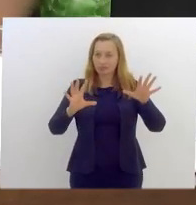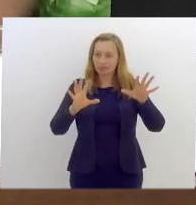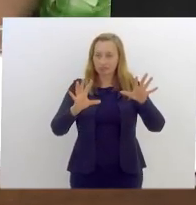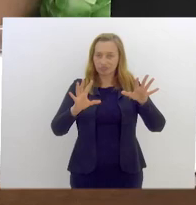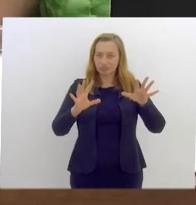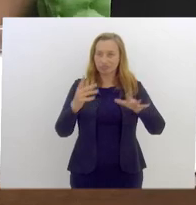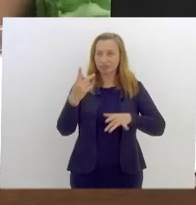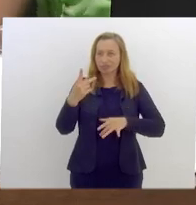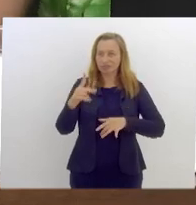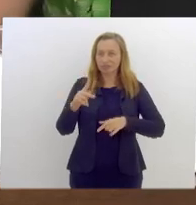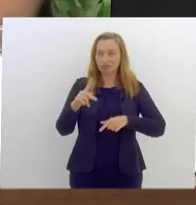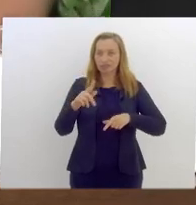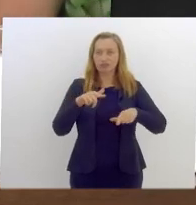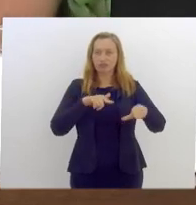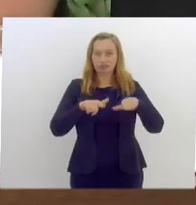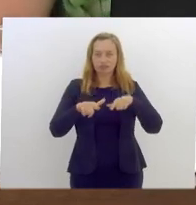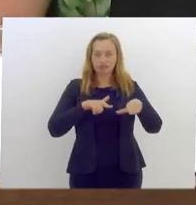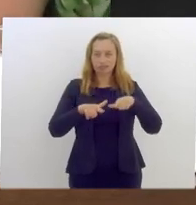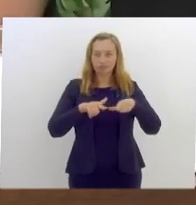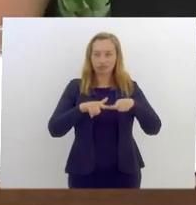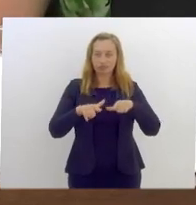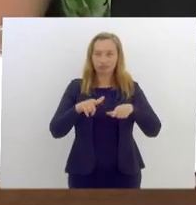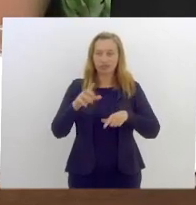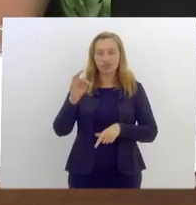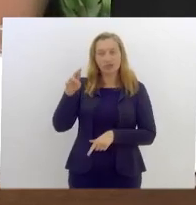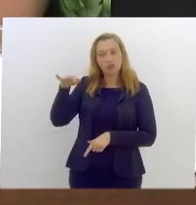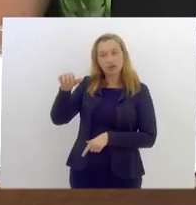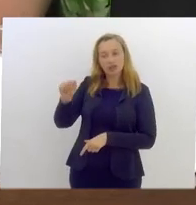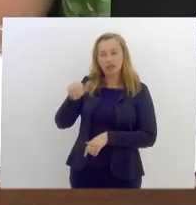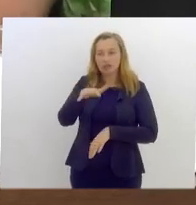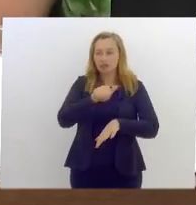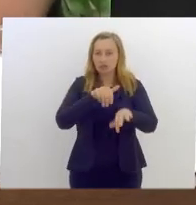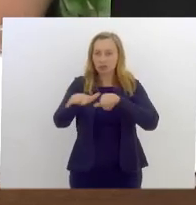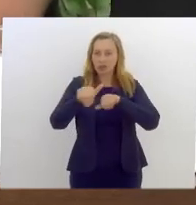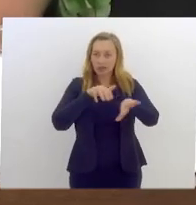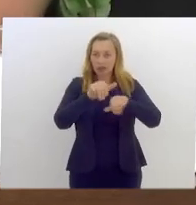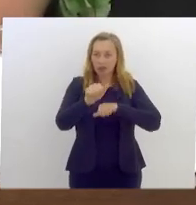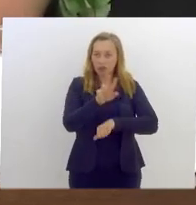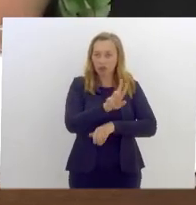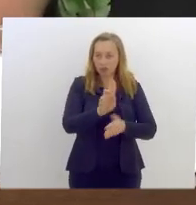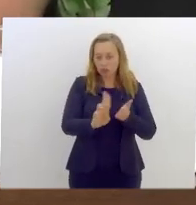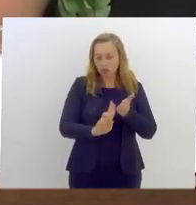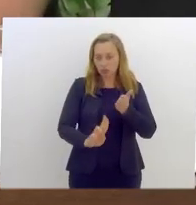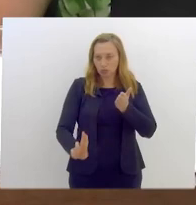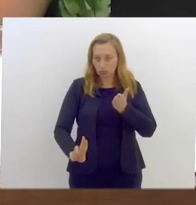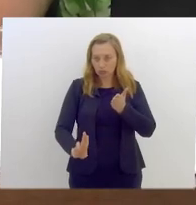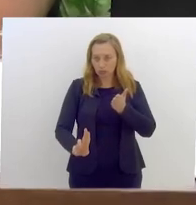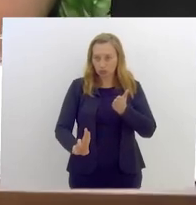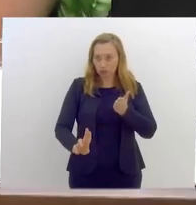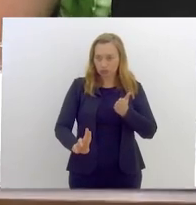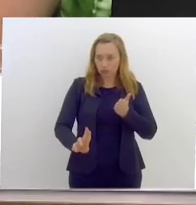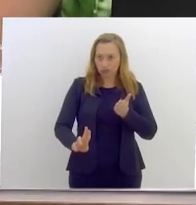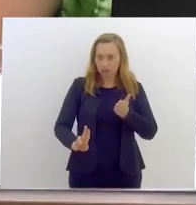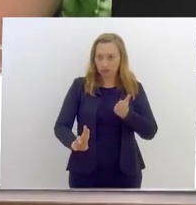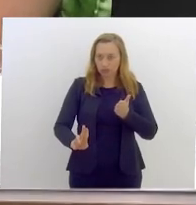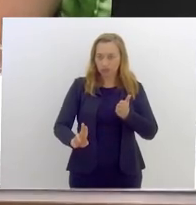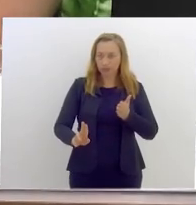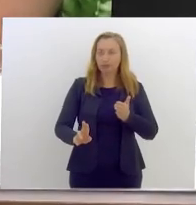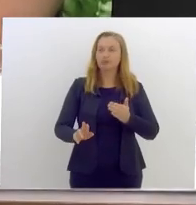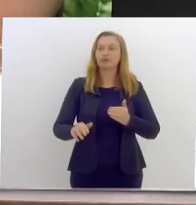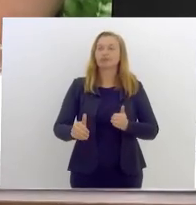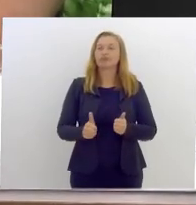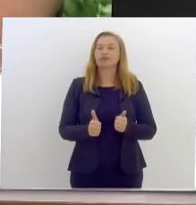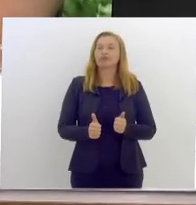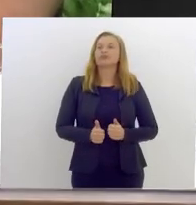seus agraciados. A cerimonialista fará a chamada dos agraciados e, à medida que forem nominados, deve tomar a posição de destaque.